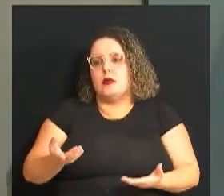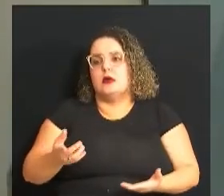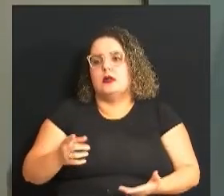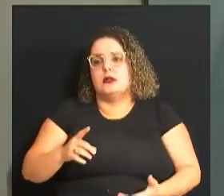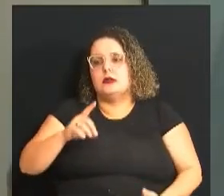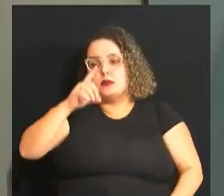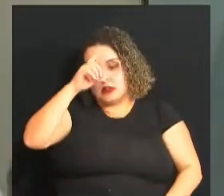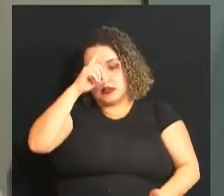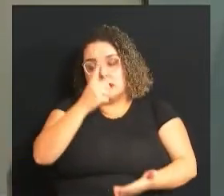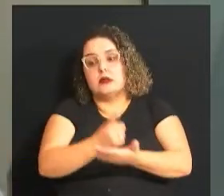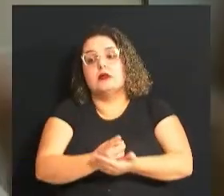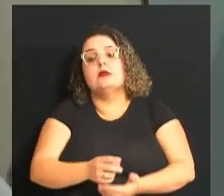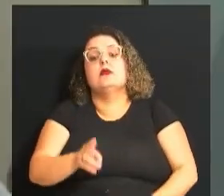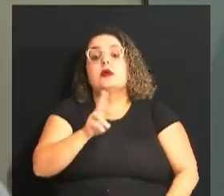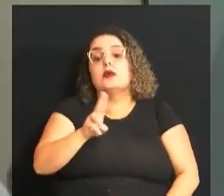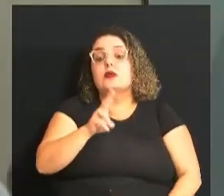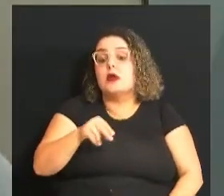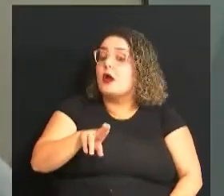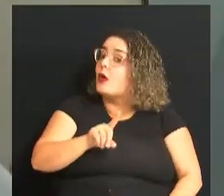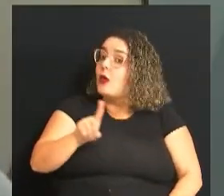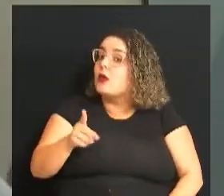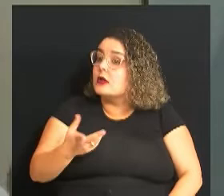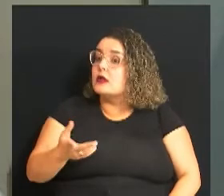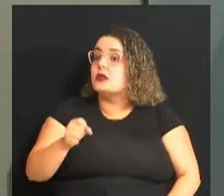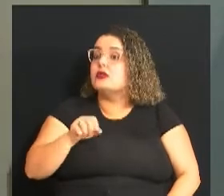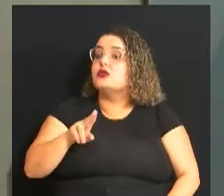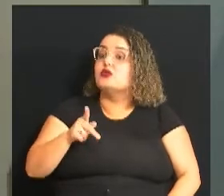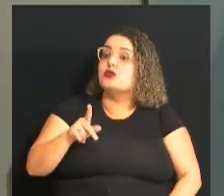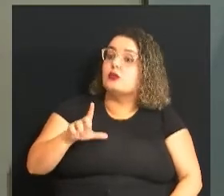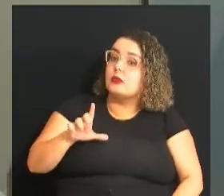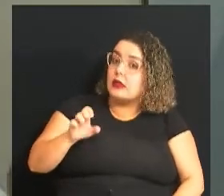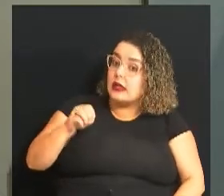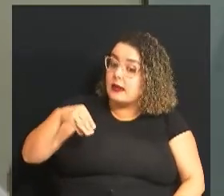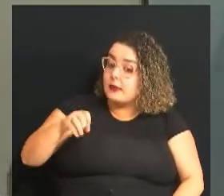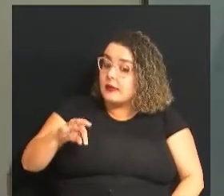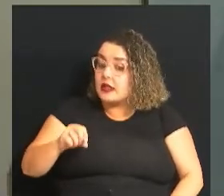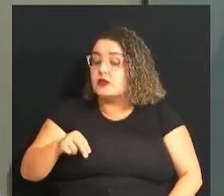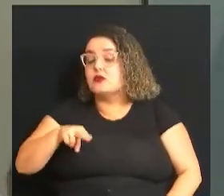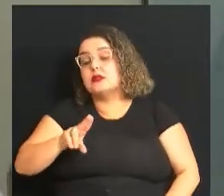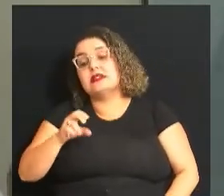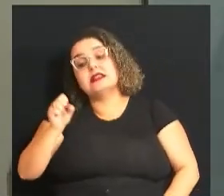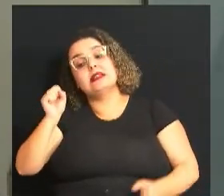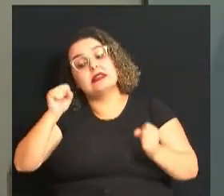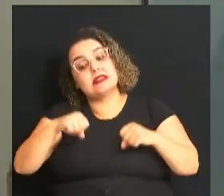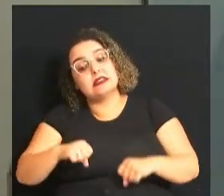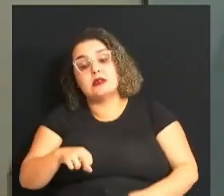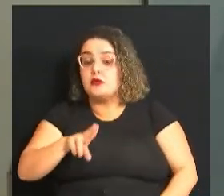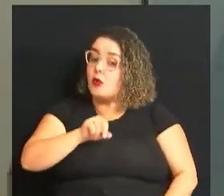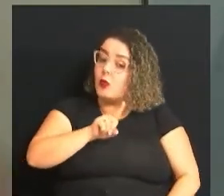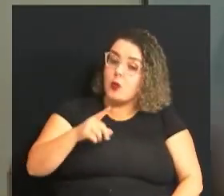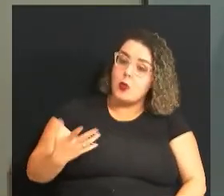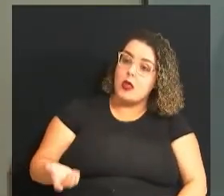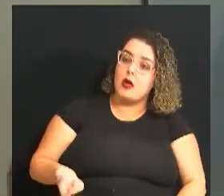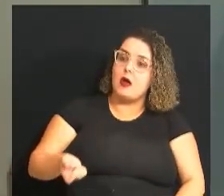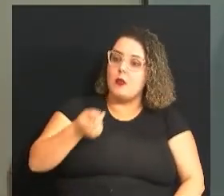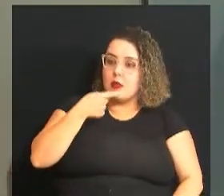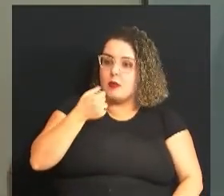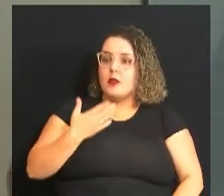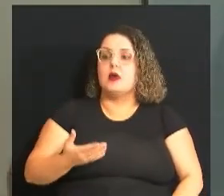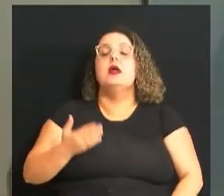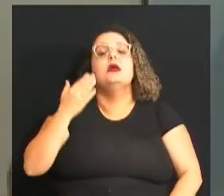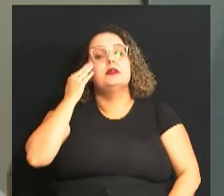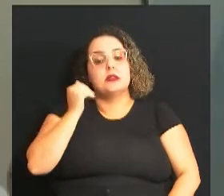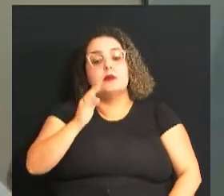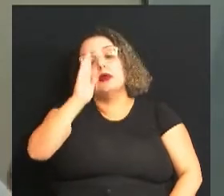usar aquele suplemento, se vai ou não vai se automedicar, se vai fazer o teste. Agora ele sabe que é gratuito de